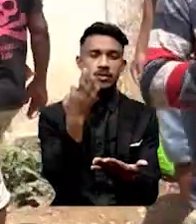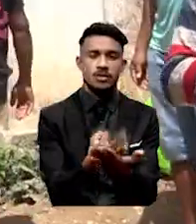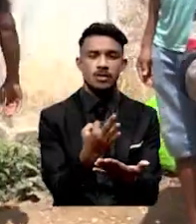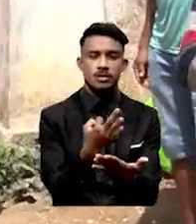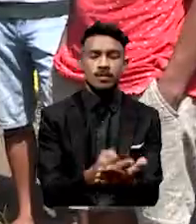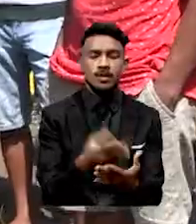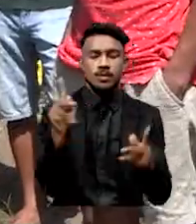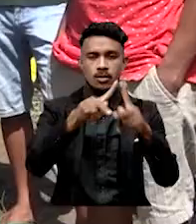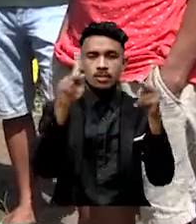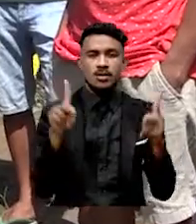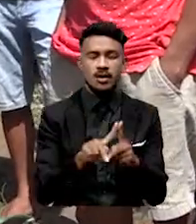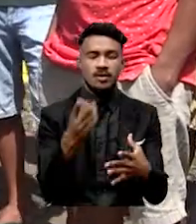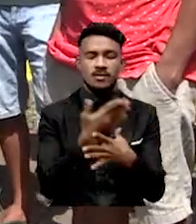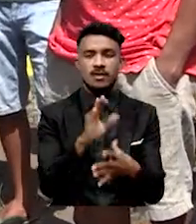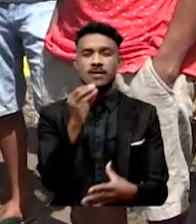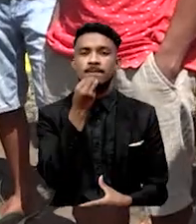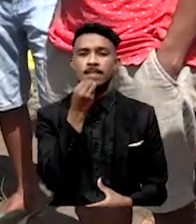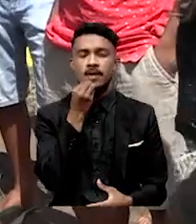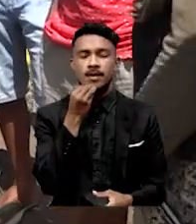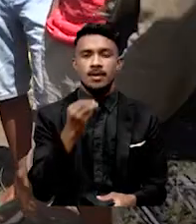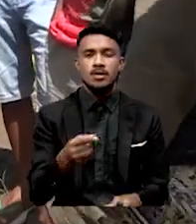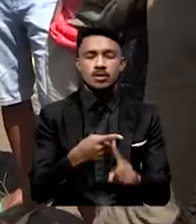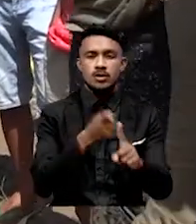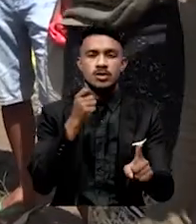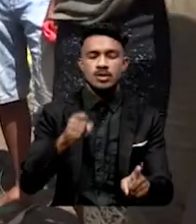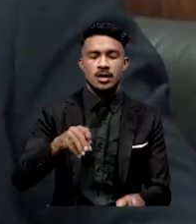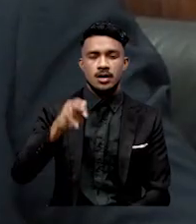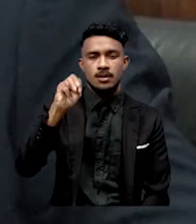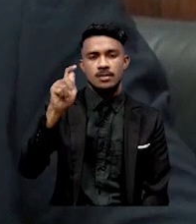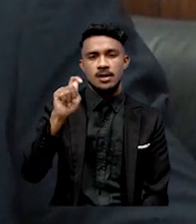cesta básica. Usi parte MTCI Nian concluído,